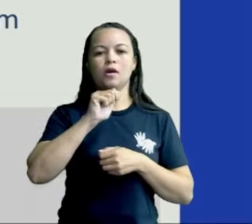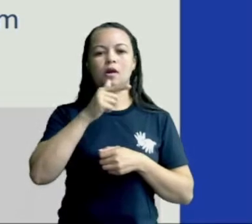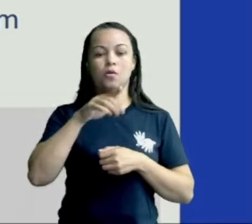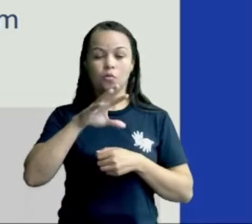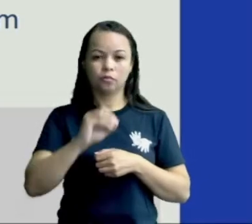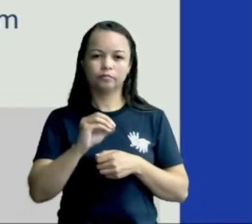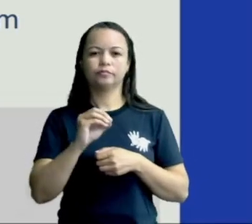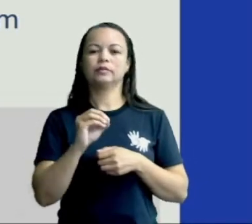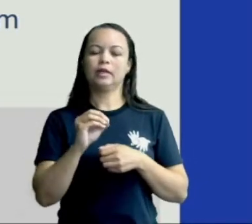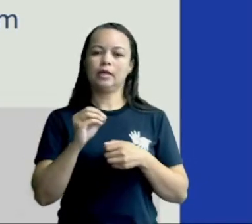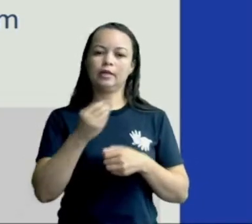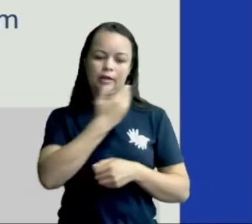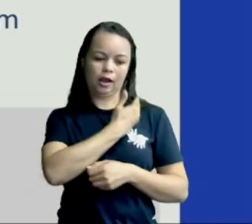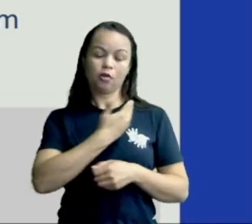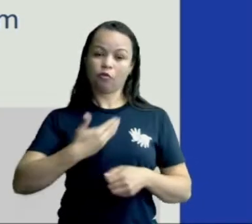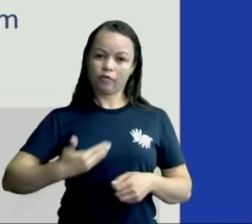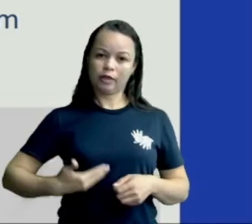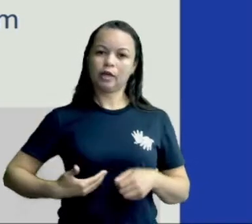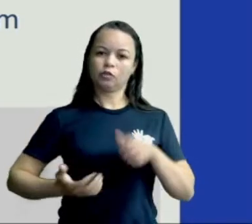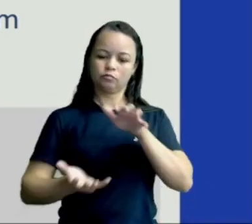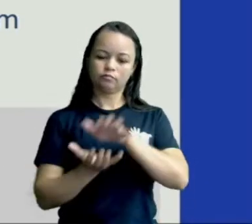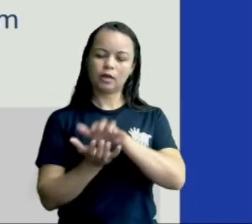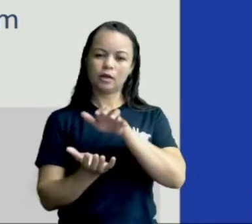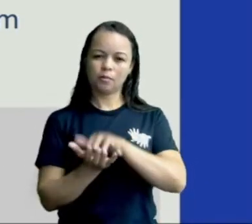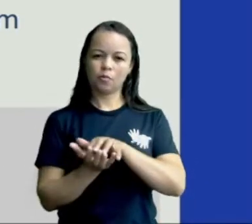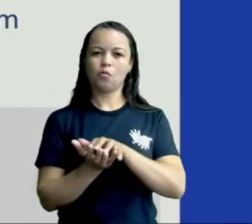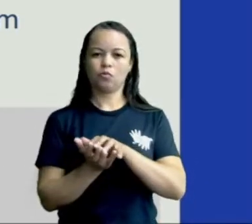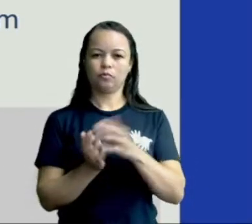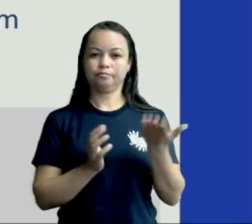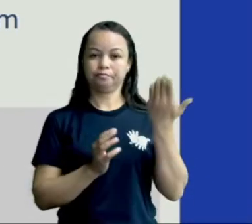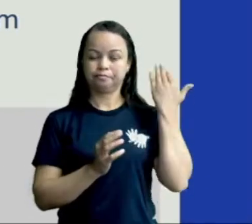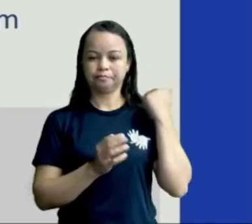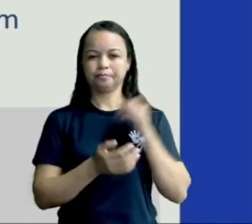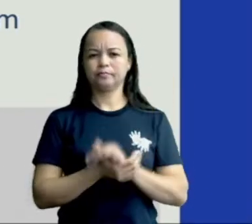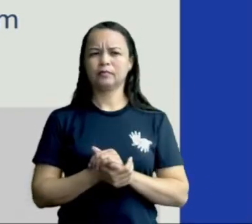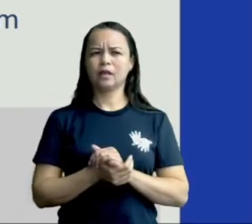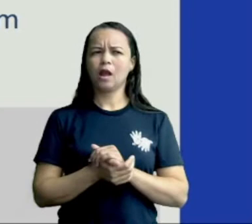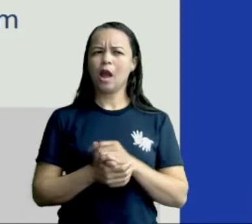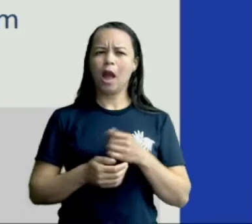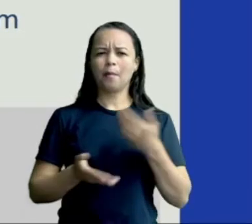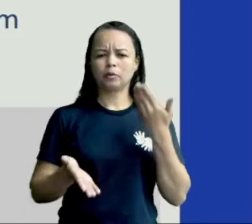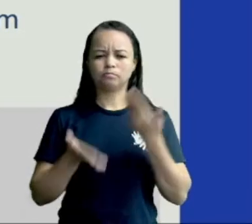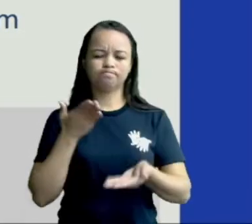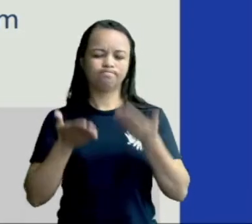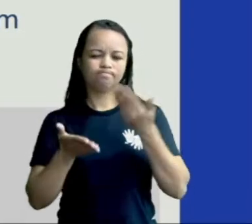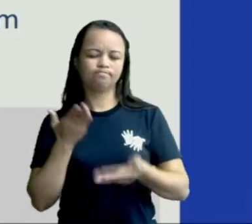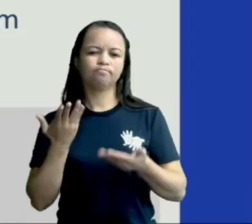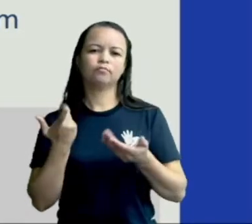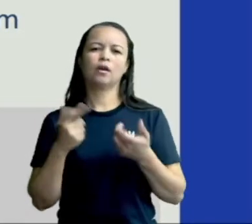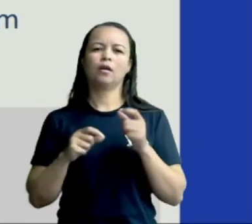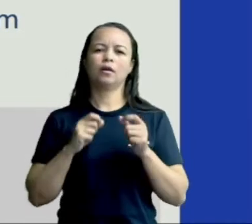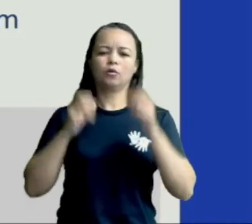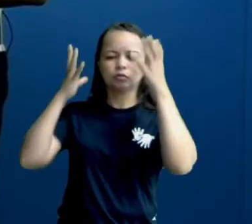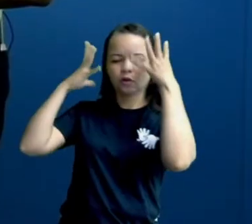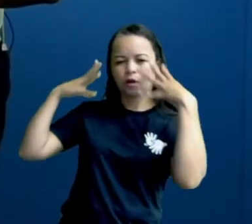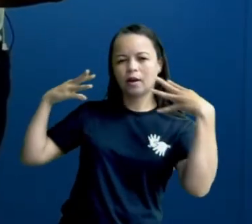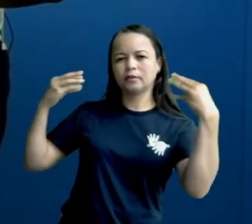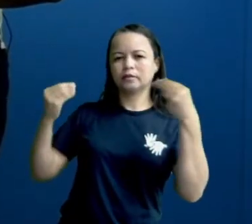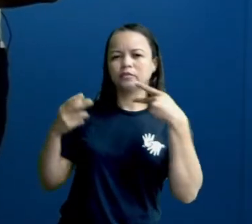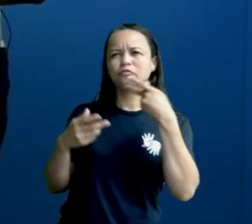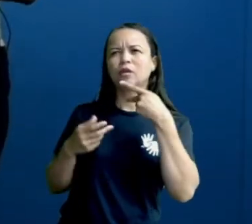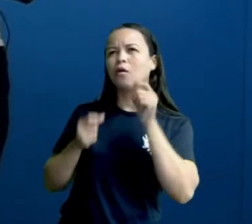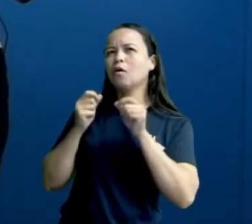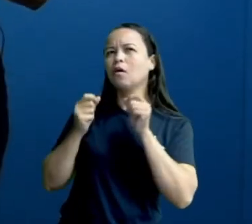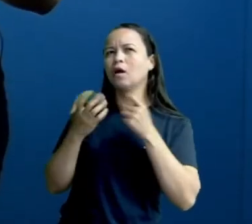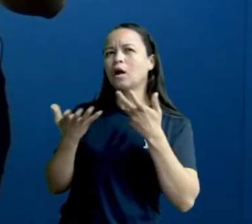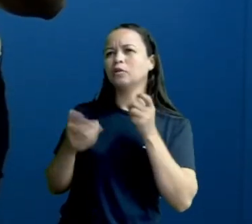Ele era governador de Pernambuco na época, né? Então, após algumas derrotas, os holandeses disseram, não, peraí, a gente não pode ficar perdendo